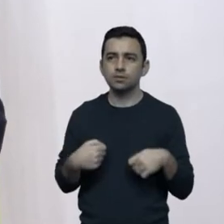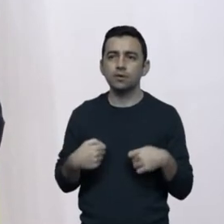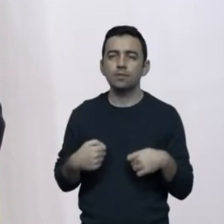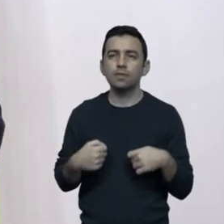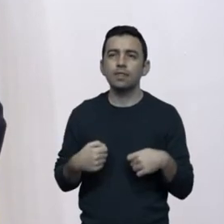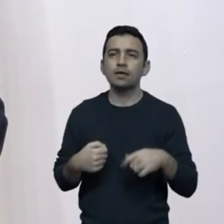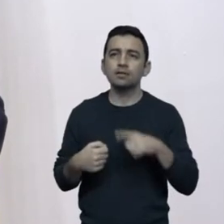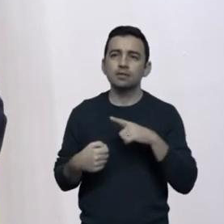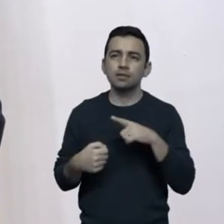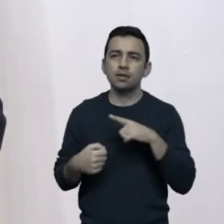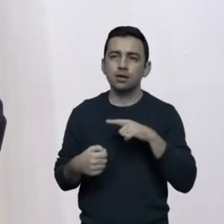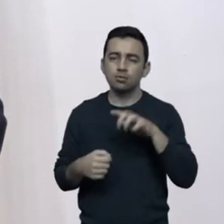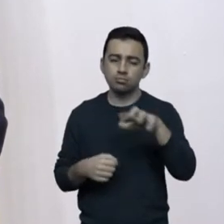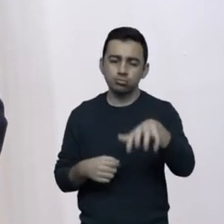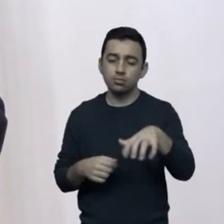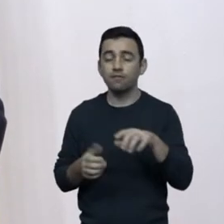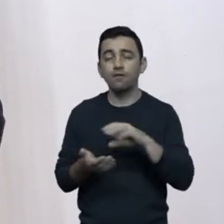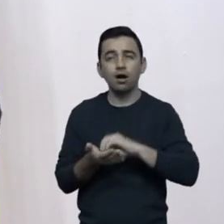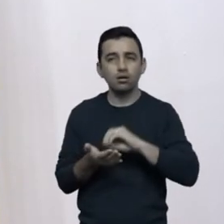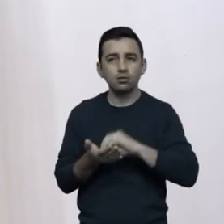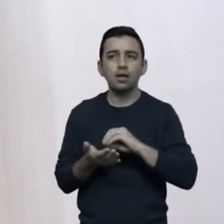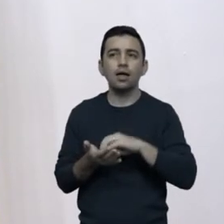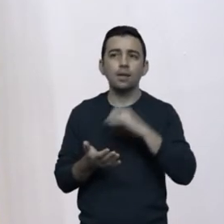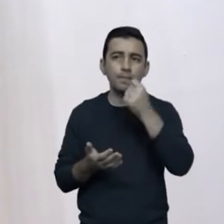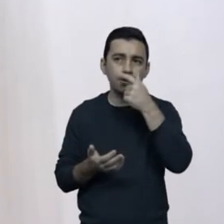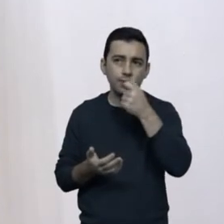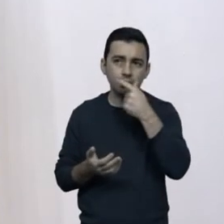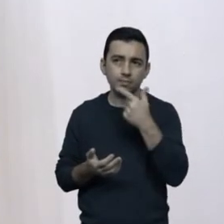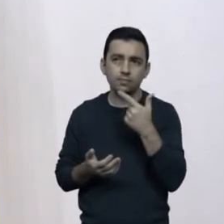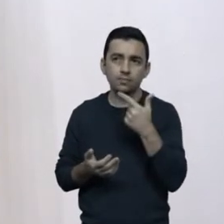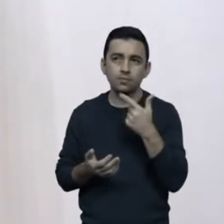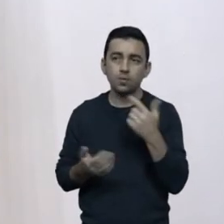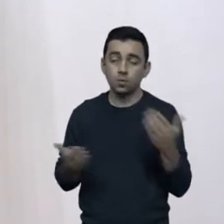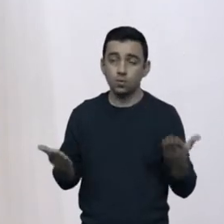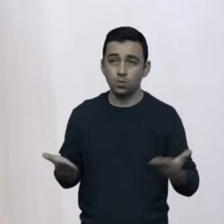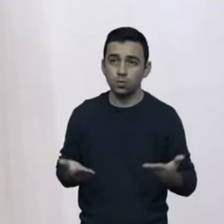o centro e não ter medicação. Hoje, senhor,